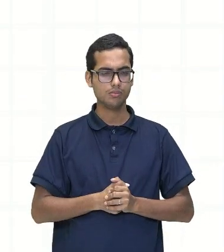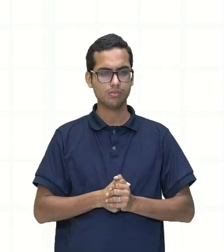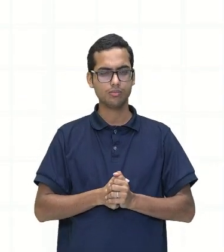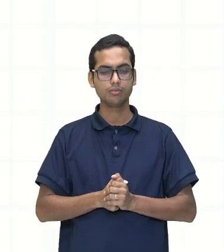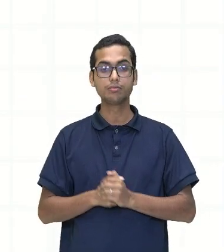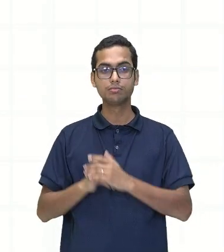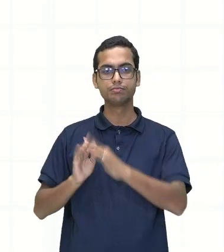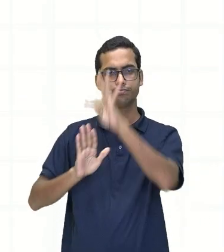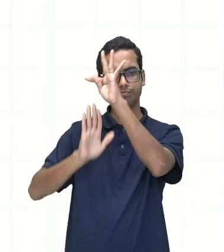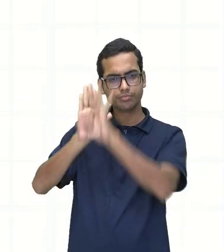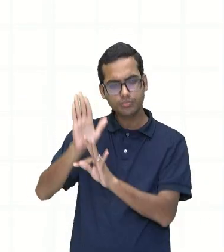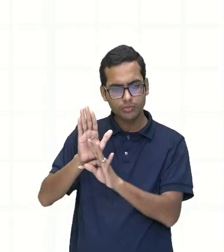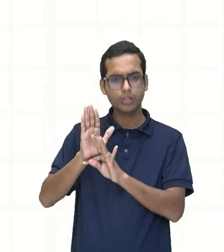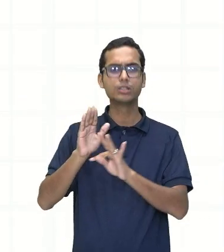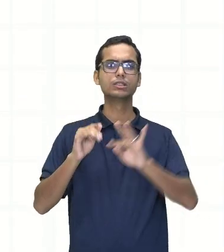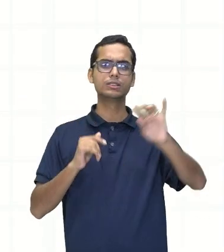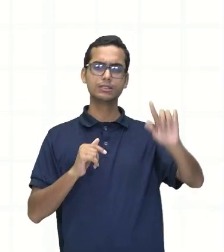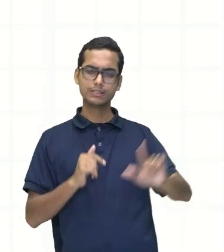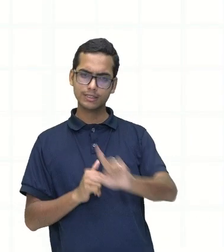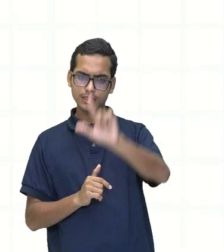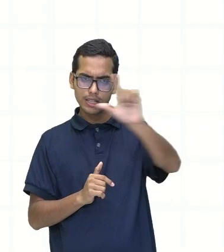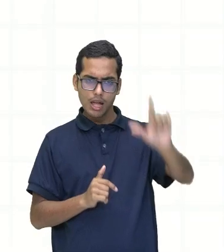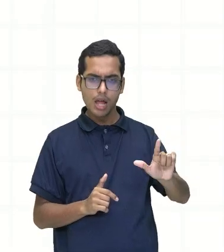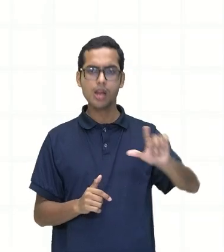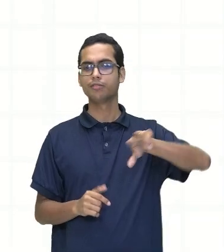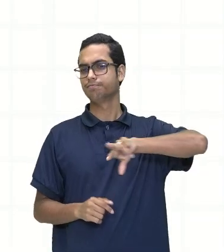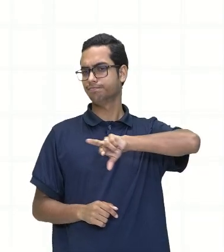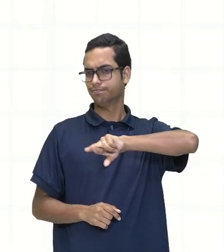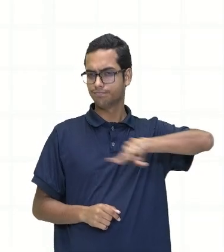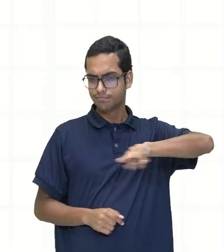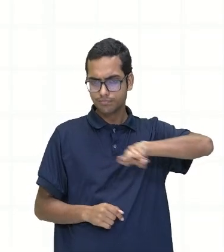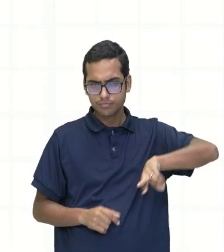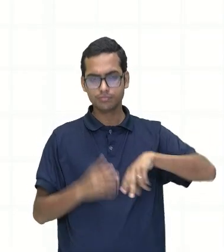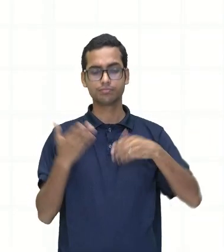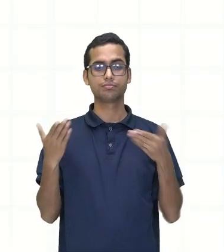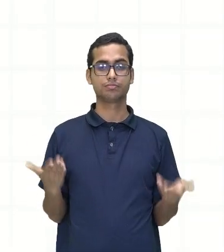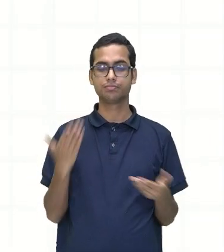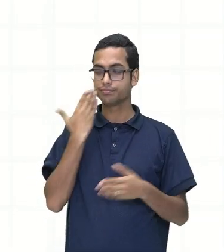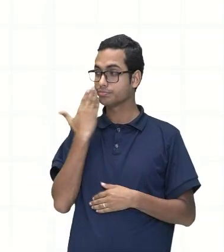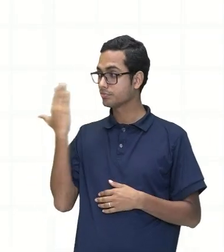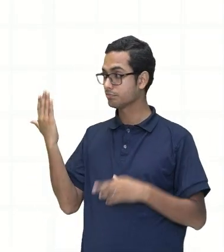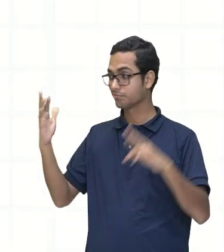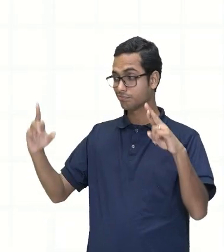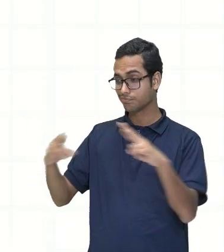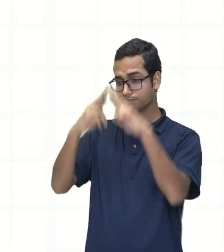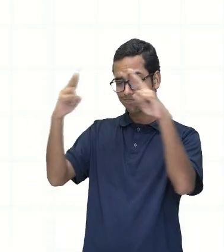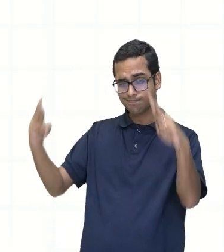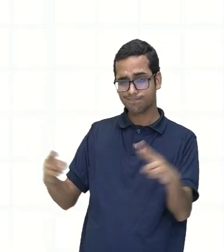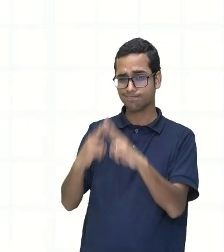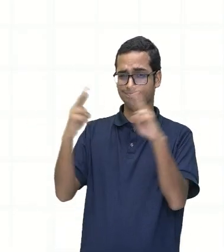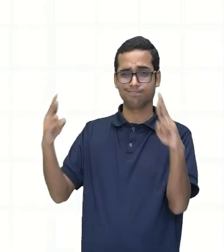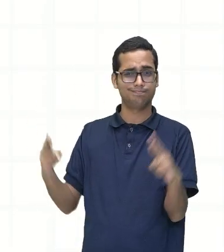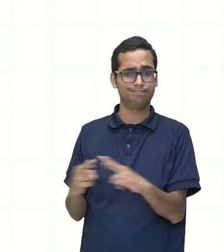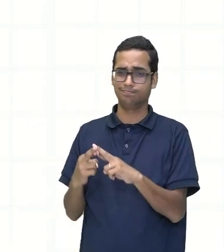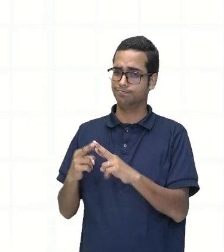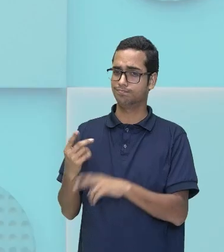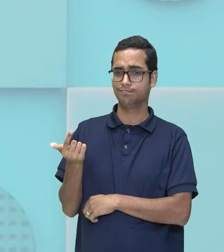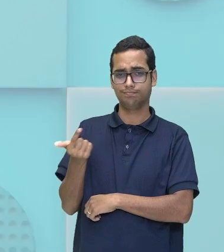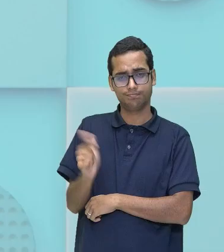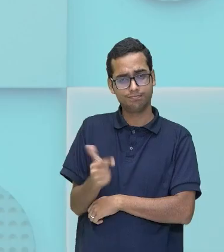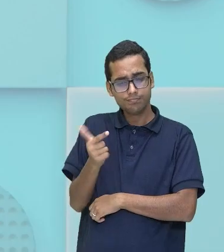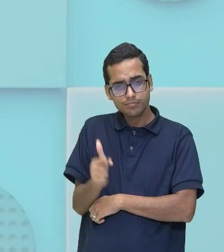um enunciado não literário, então não ocorre rimas. Quando isso ocorre, nós estamos diante